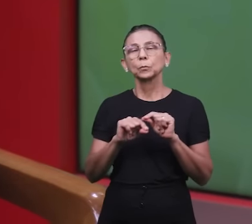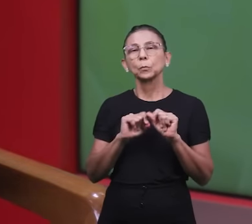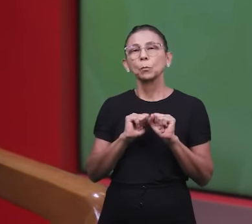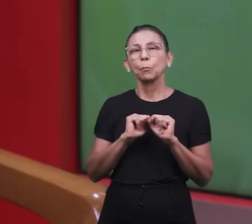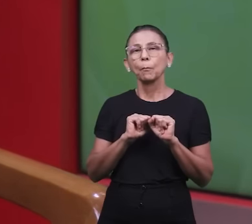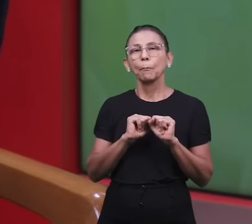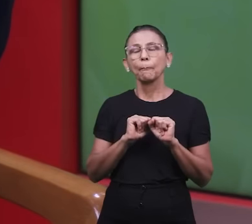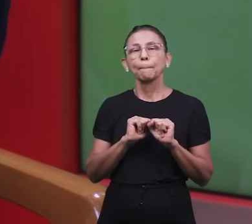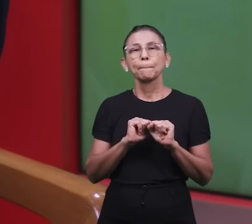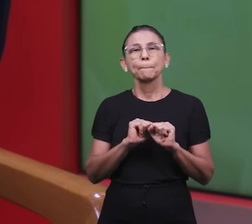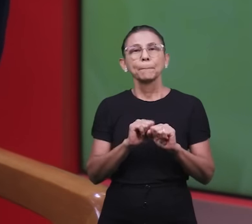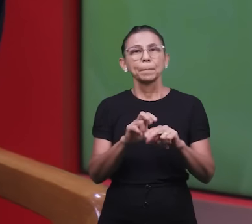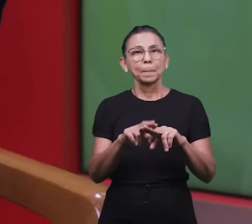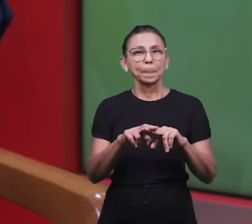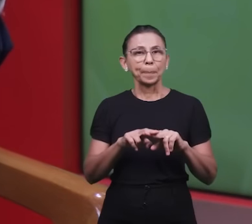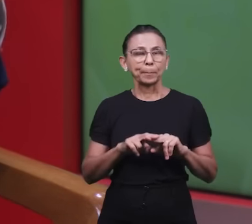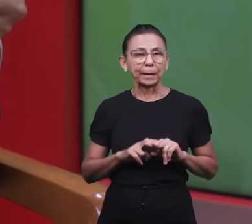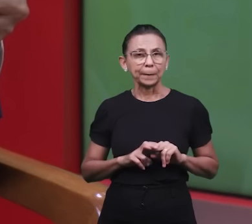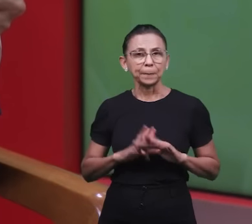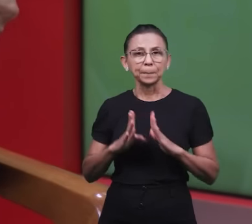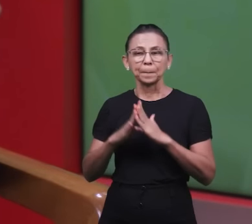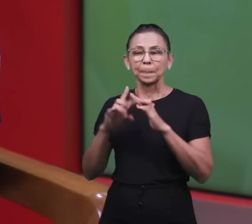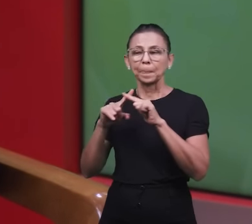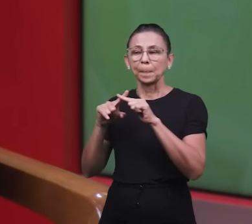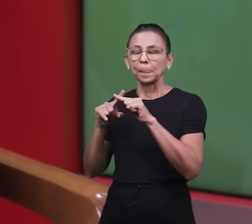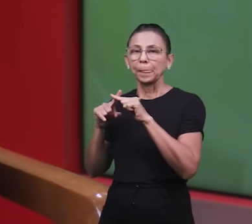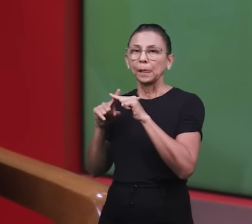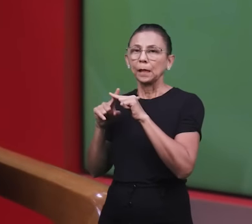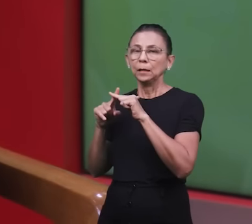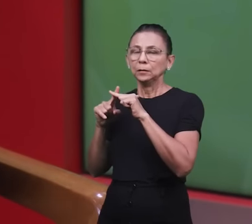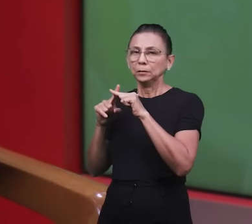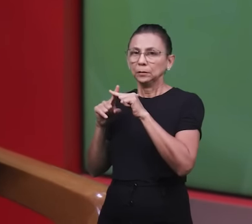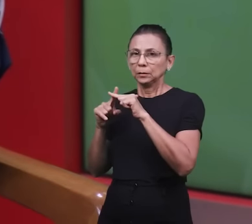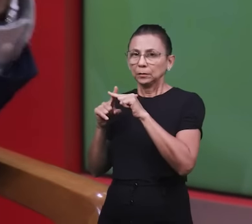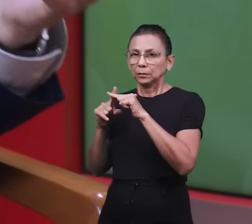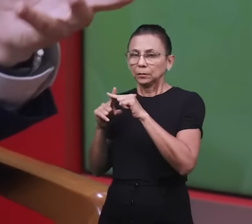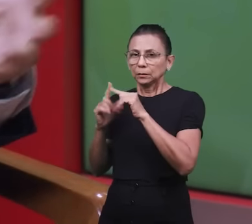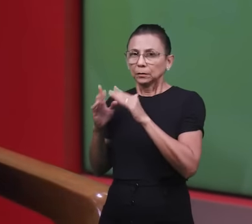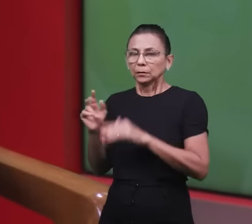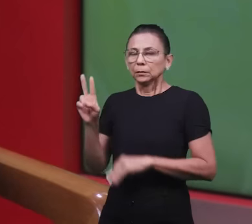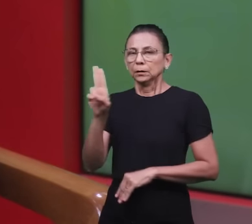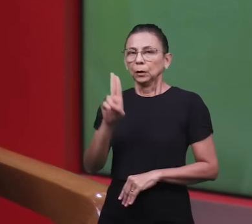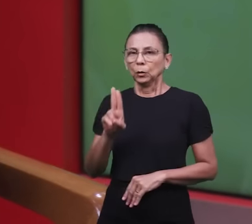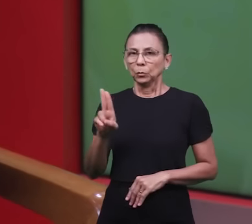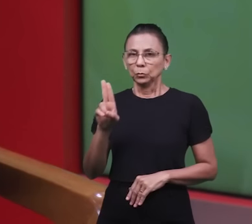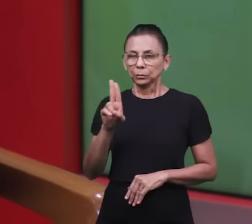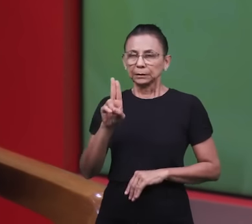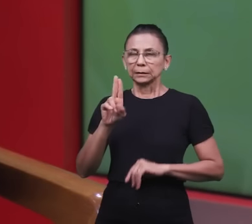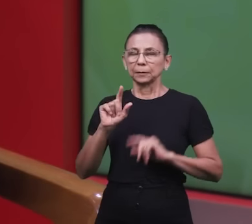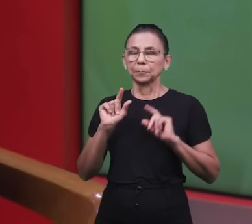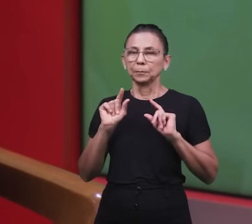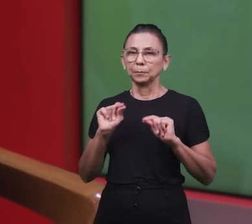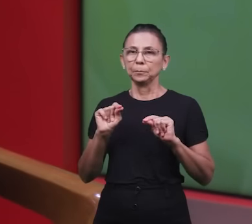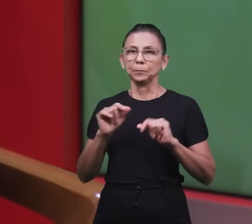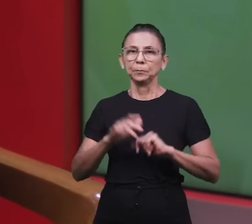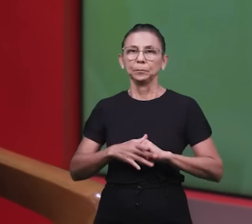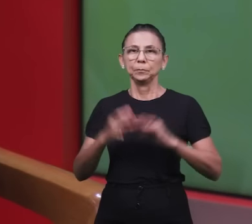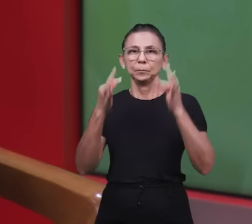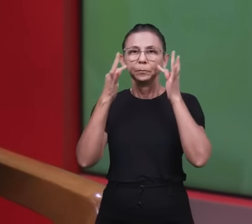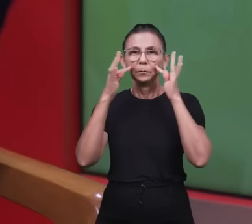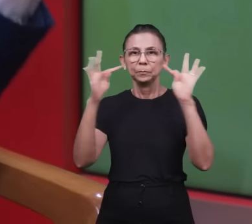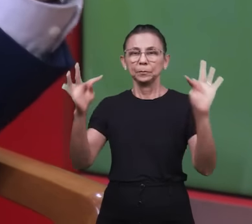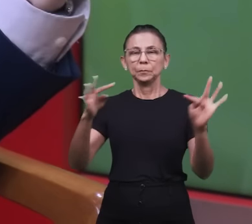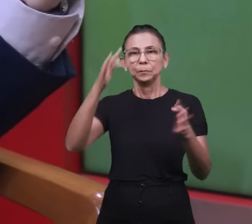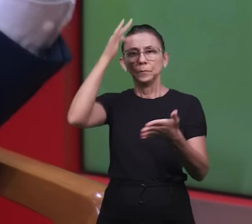que a igreja fiel utiliza para externar professar a sua fé